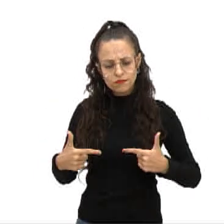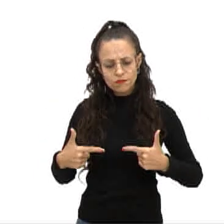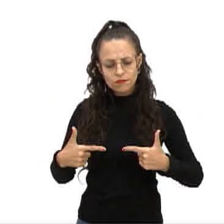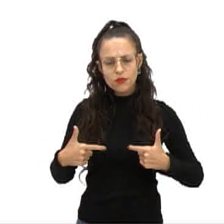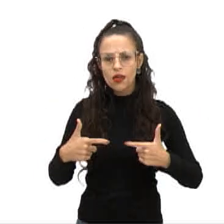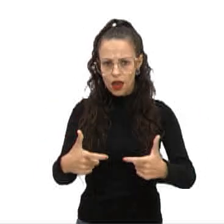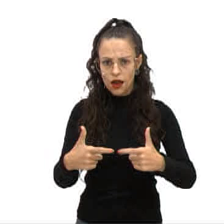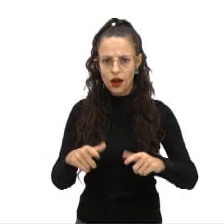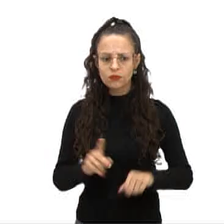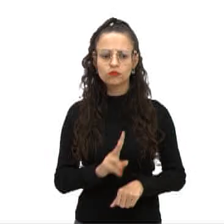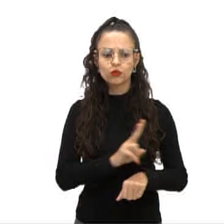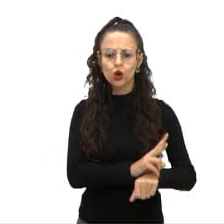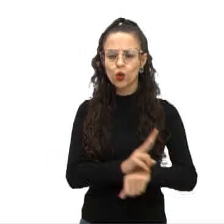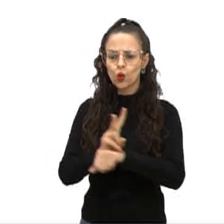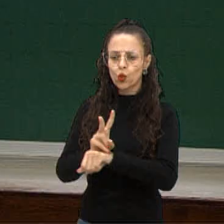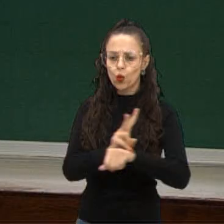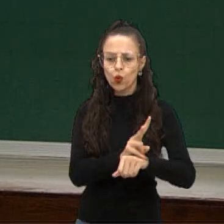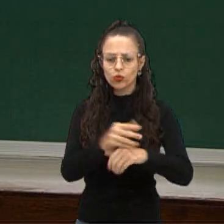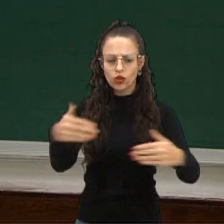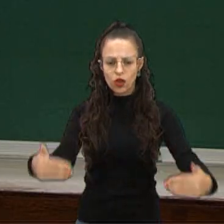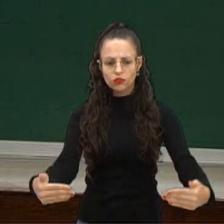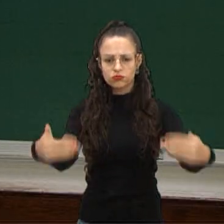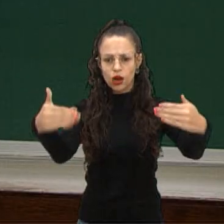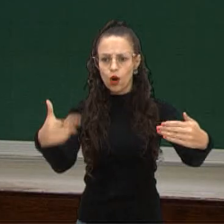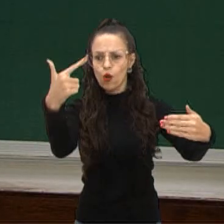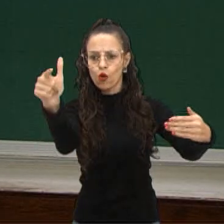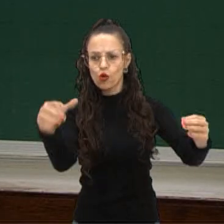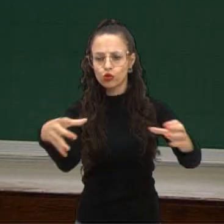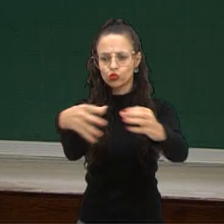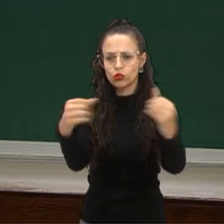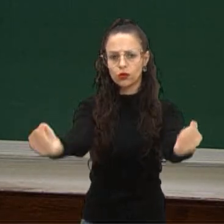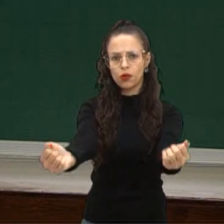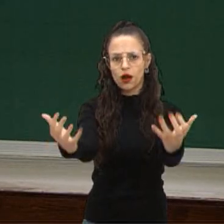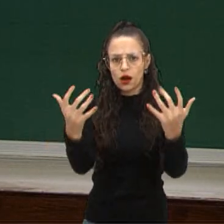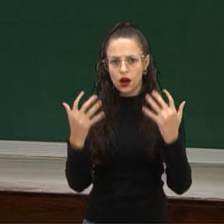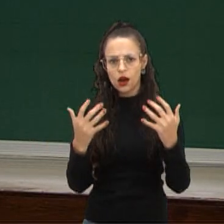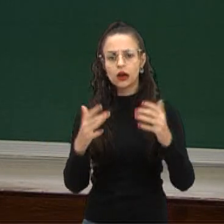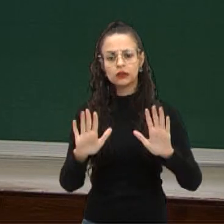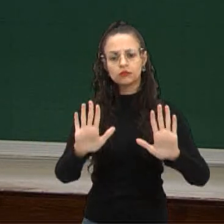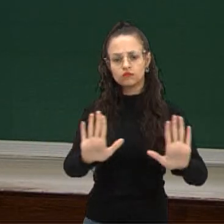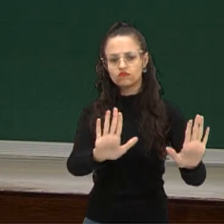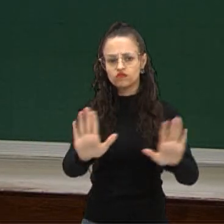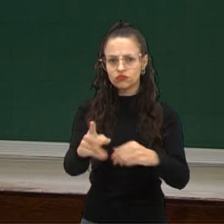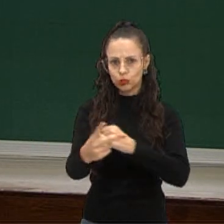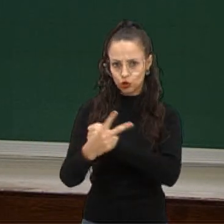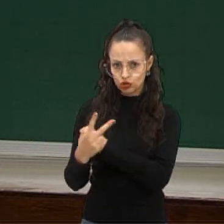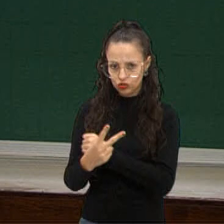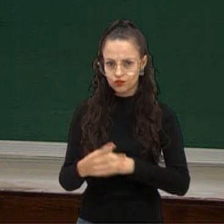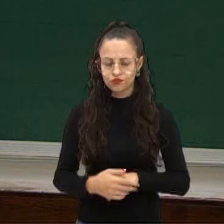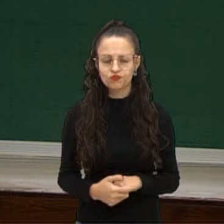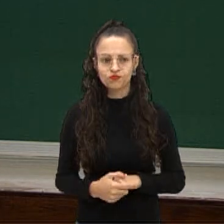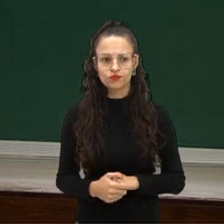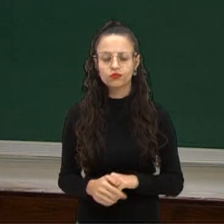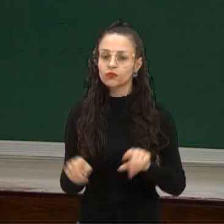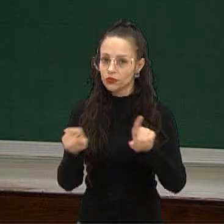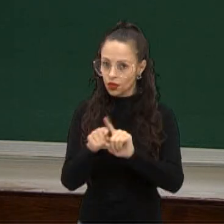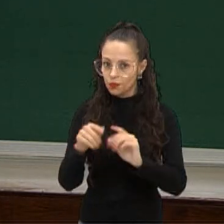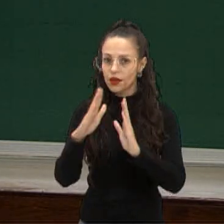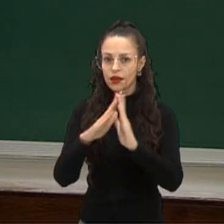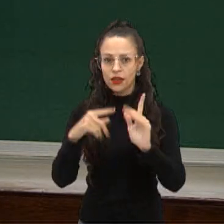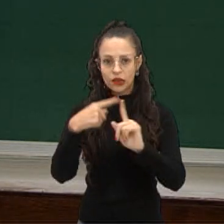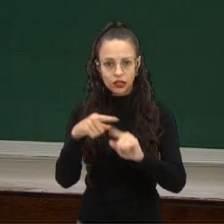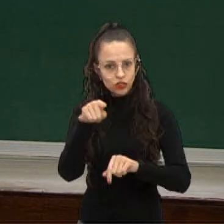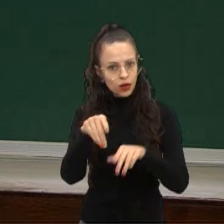guerra, né, pessoal? Se proteger, né, das outras tribos, das invasões bárbaras que se tinham muito naquela época. E as igrejas eram nesse